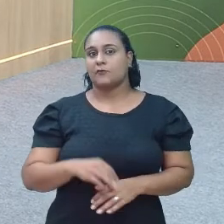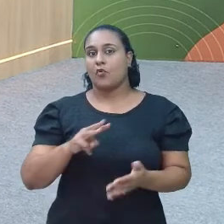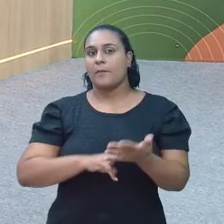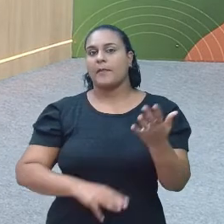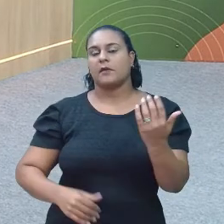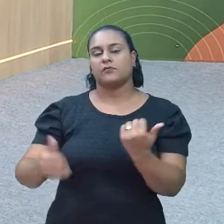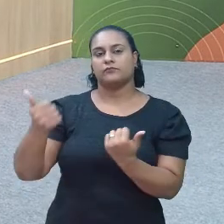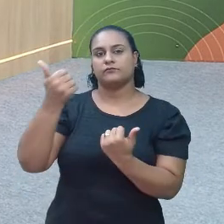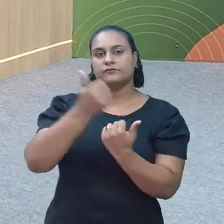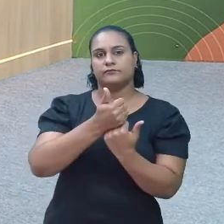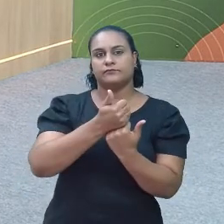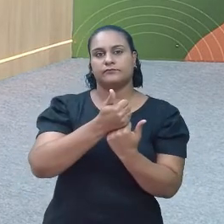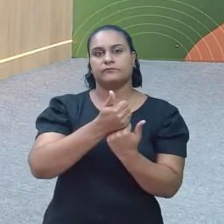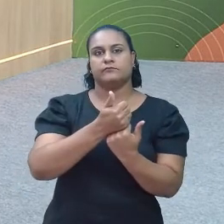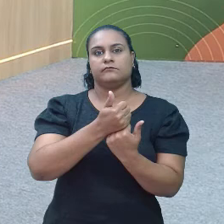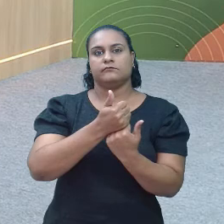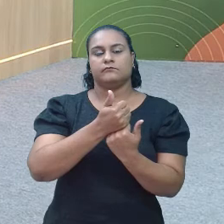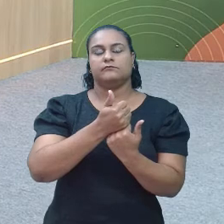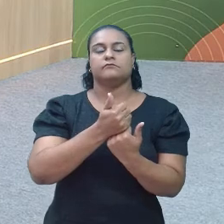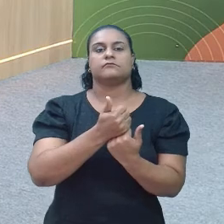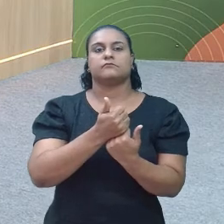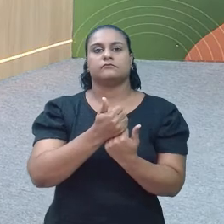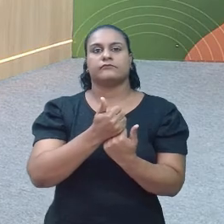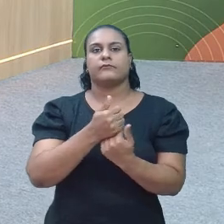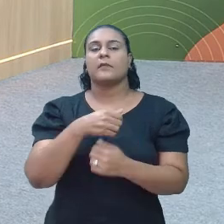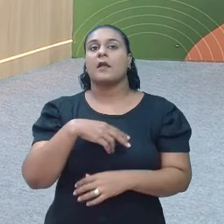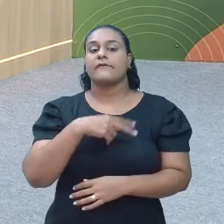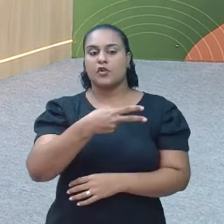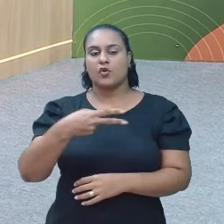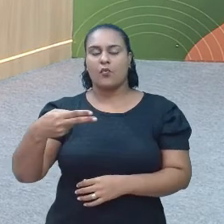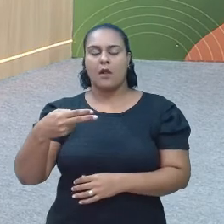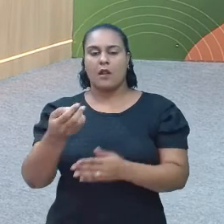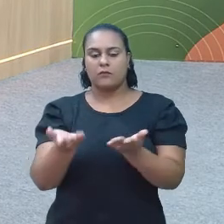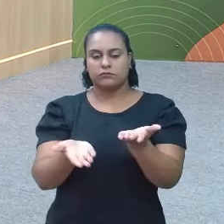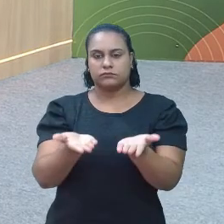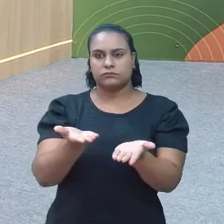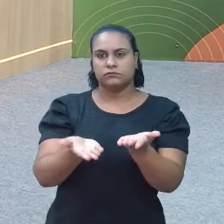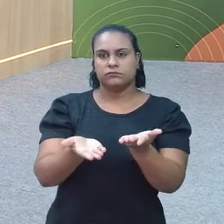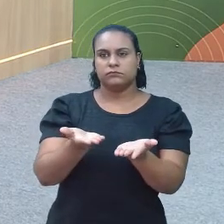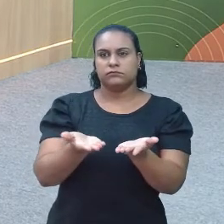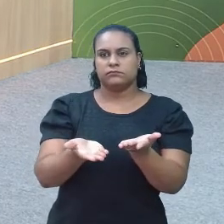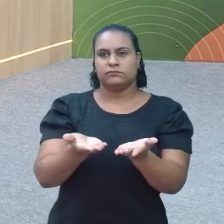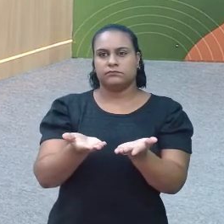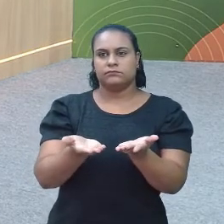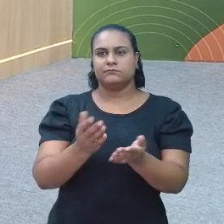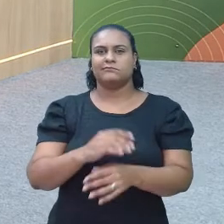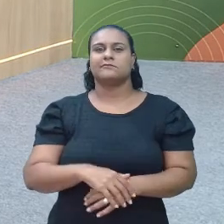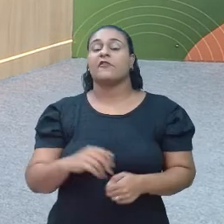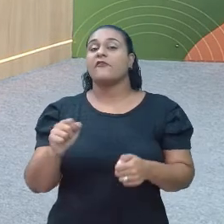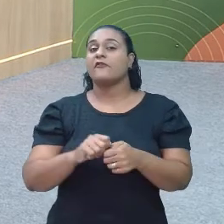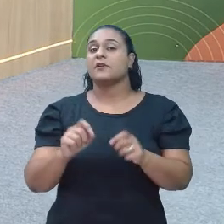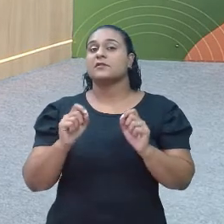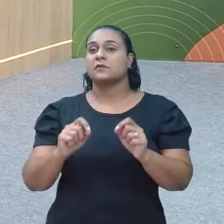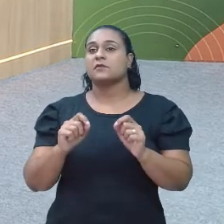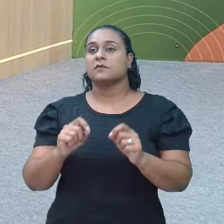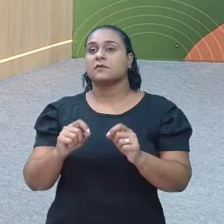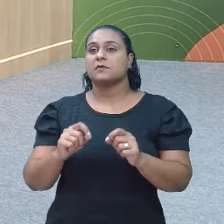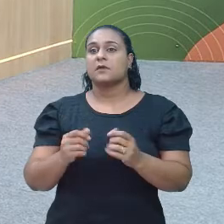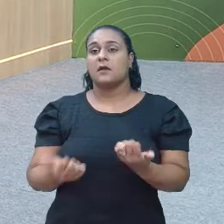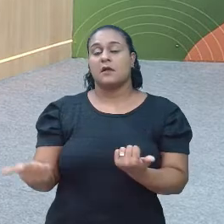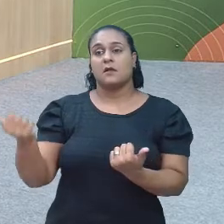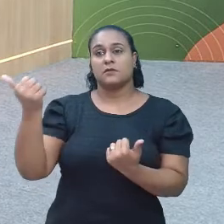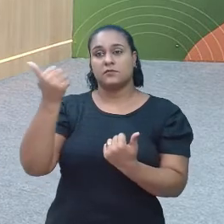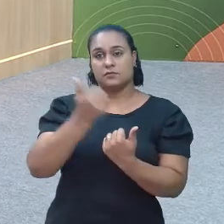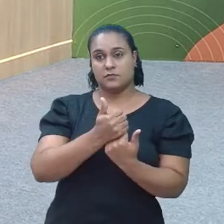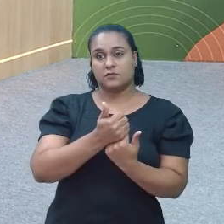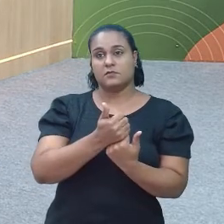da substituição significa você igualar um valor desconhecido a outro, fazendo com que essa